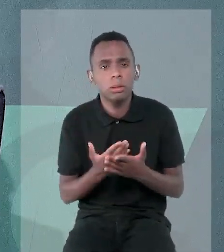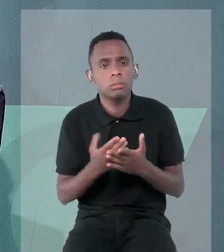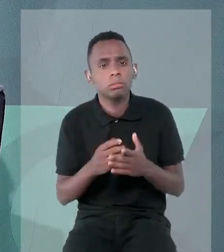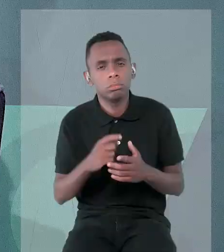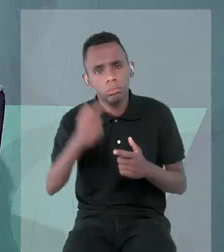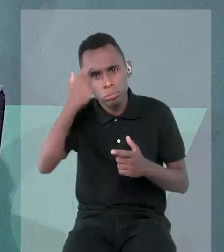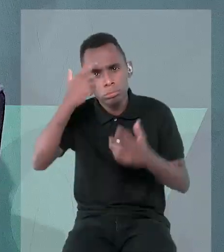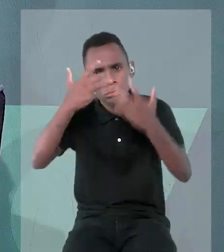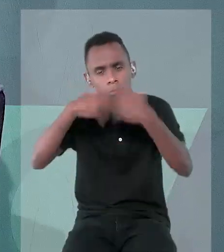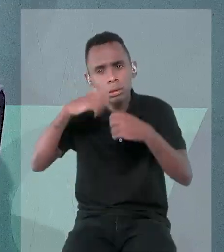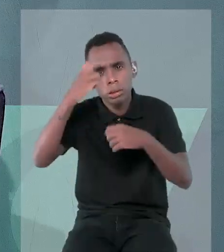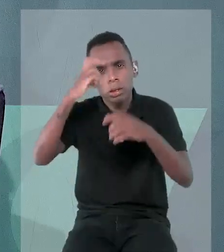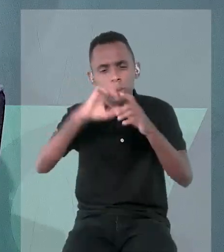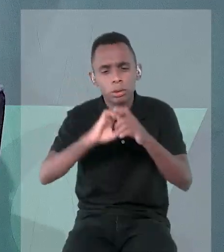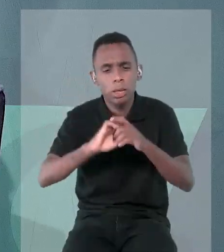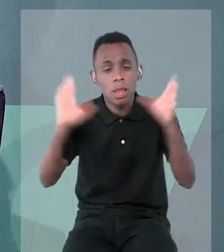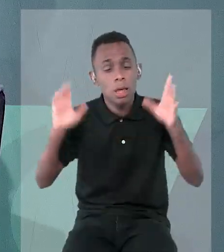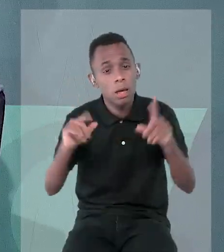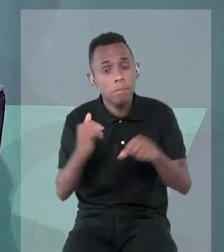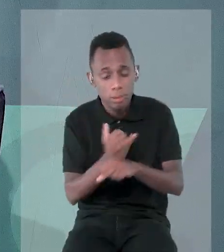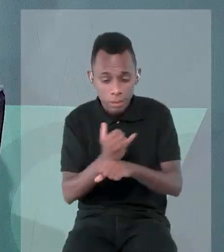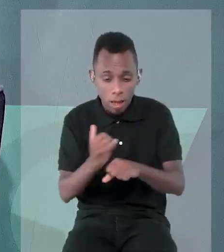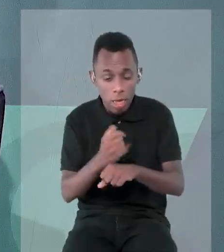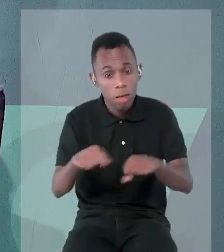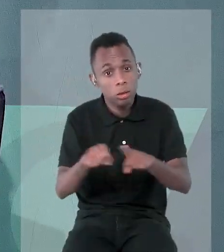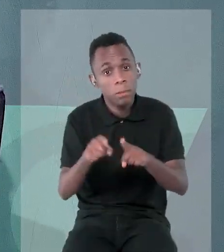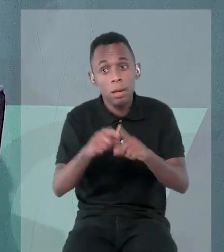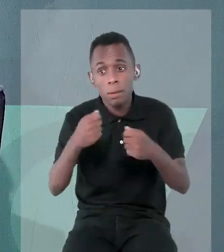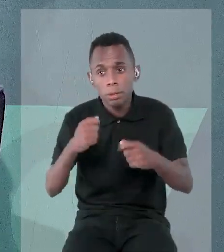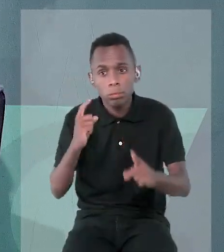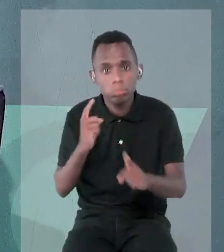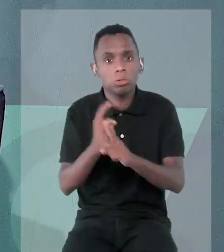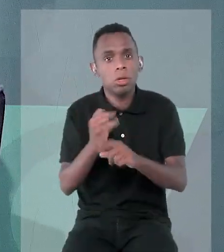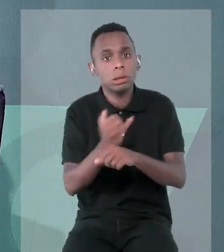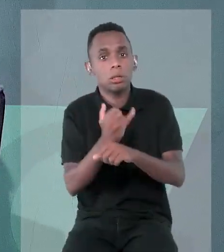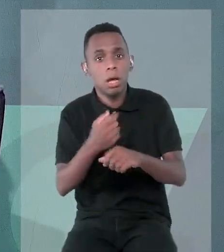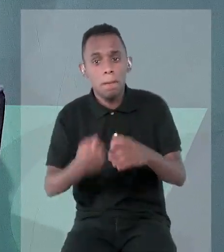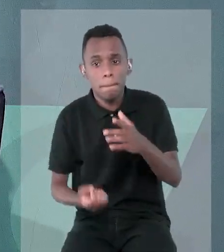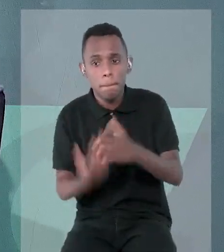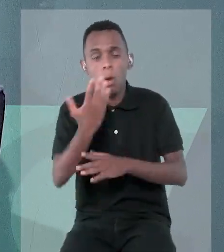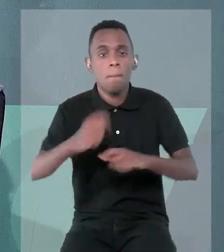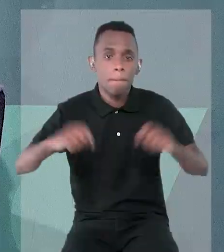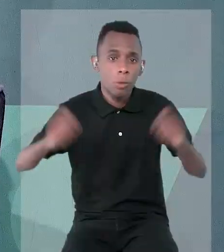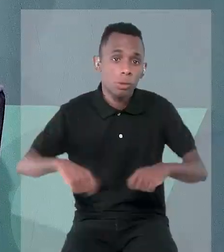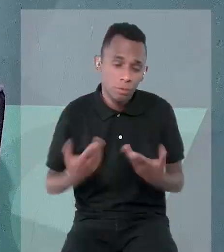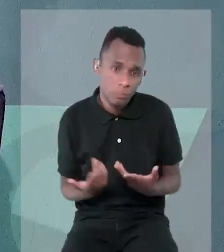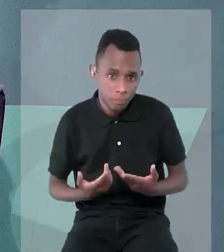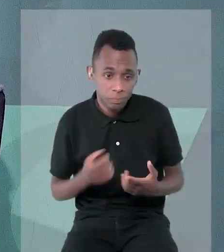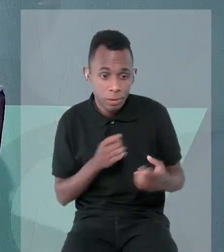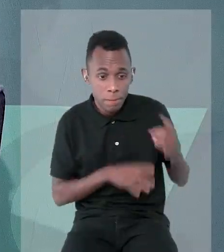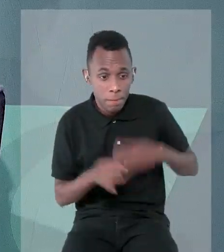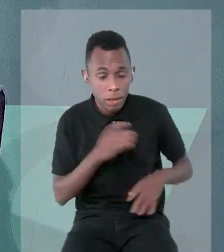emancipação intelectual, nessas técnicas, na grande necessidade de encontrar uma forma de produzir que seja viável, no meio